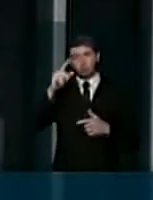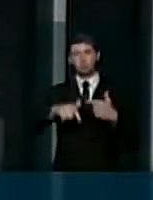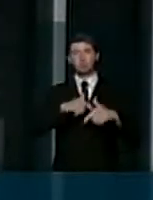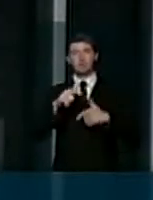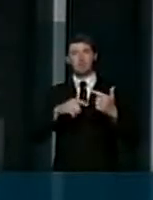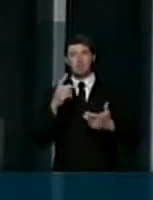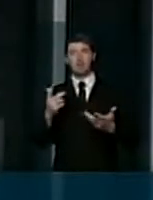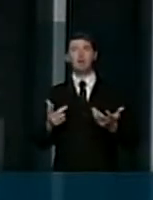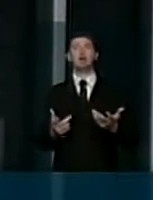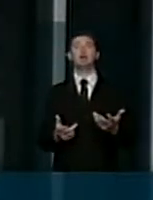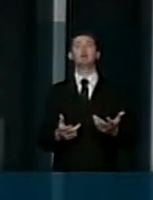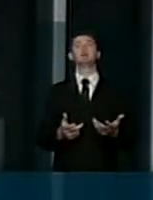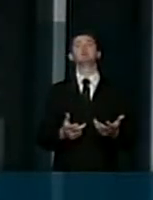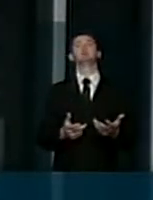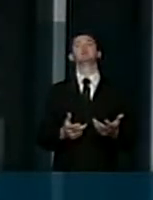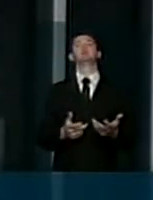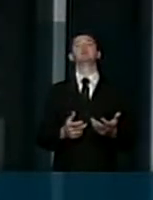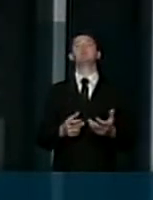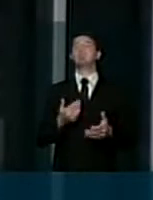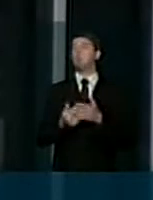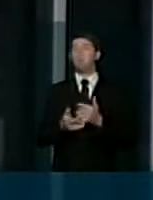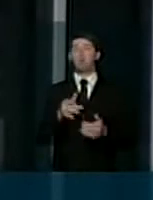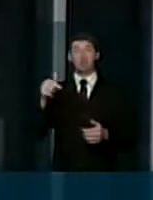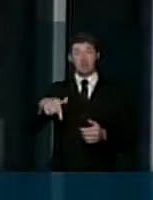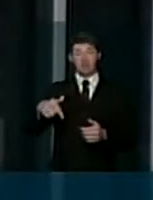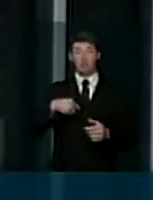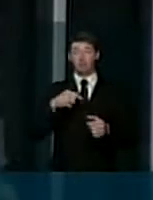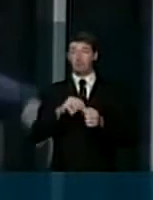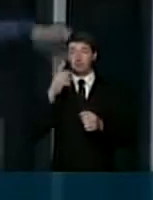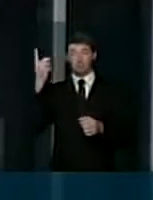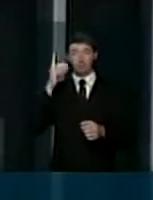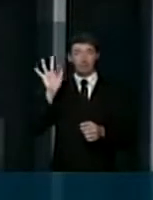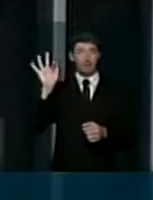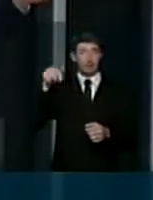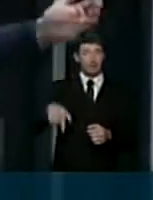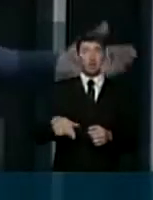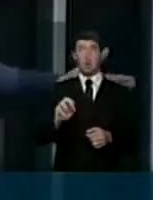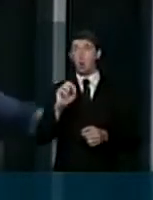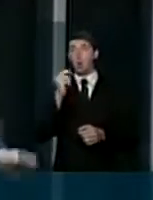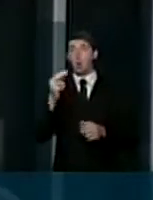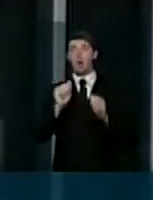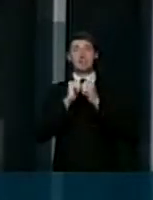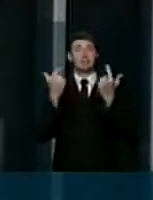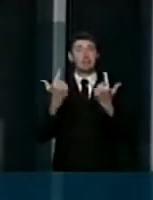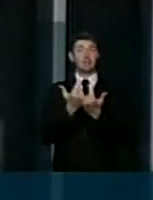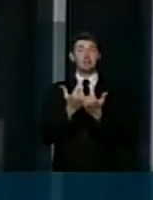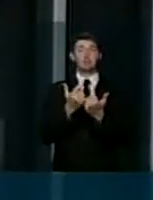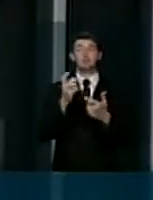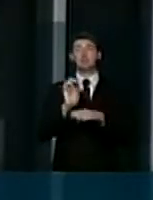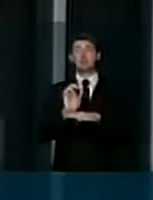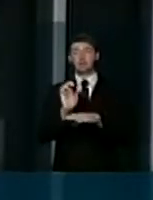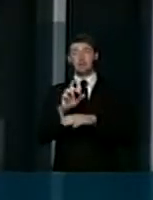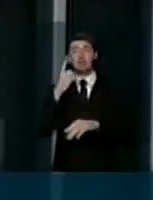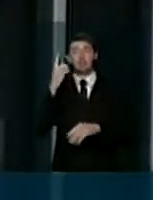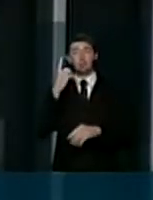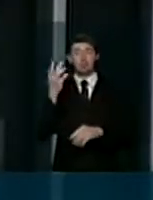atividades parlamentares, seja aqui, onde exerço meu mandato de deputado federal, seja na Assembleia Legislativa, onde fui deputado